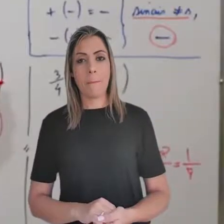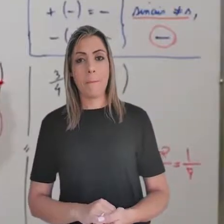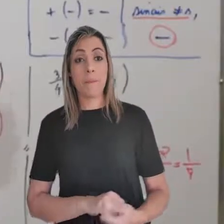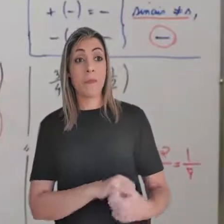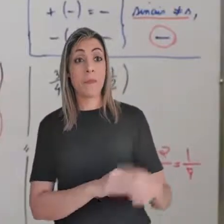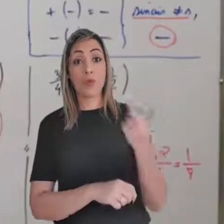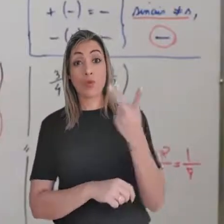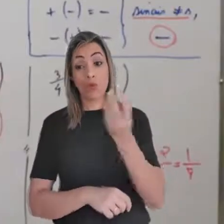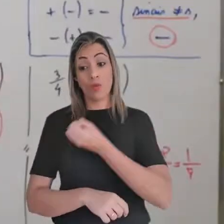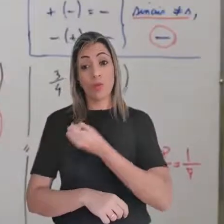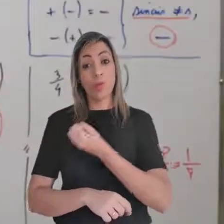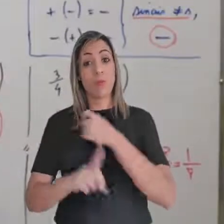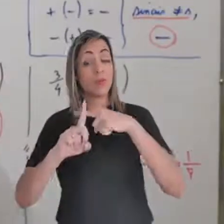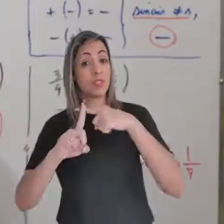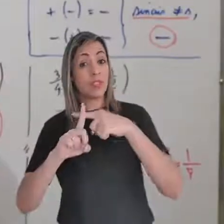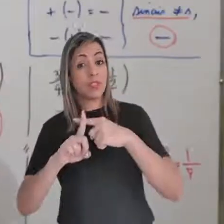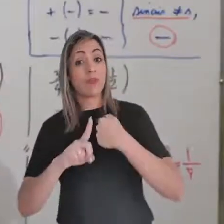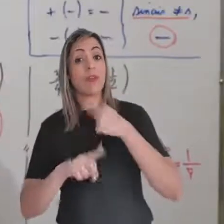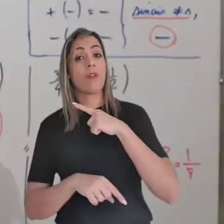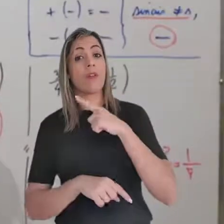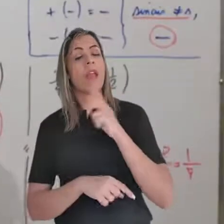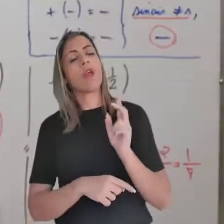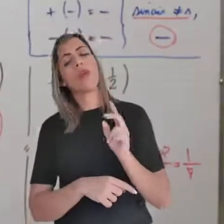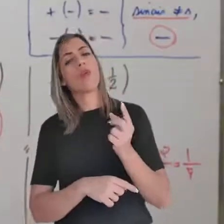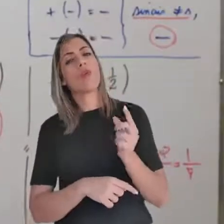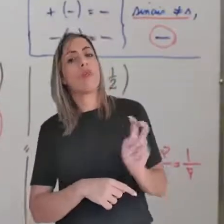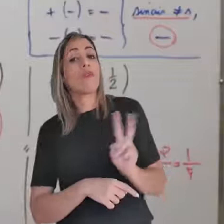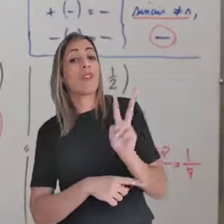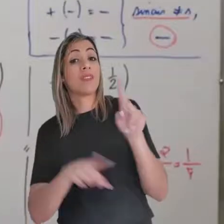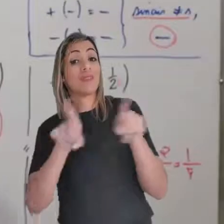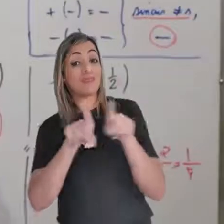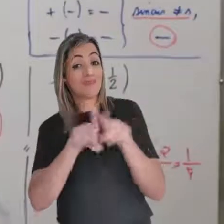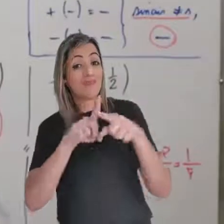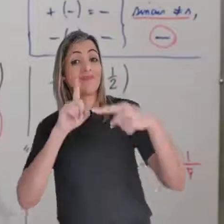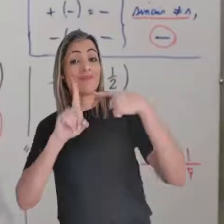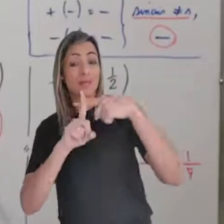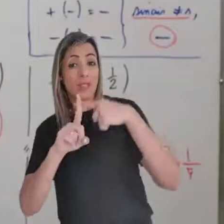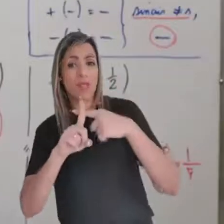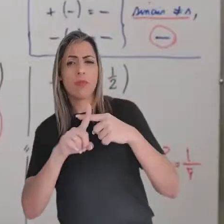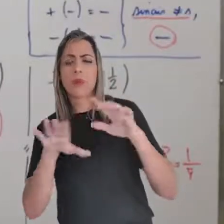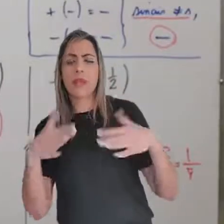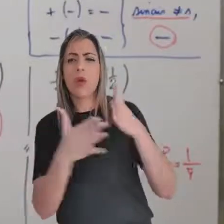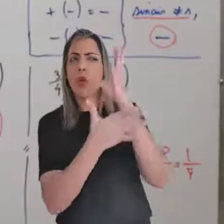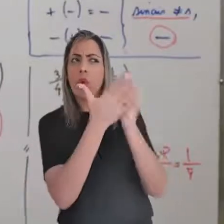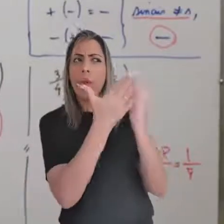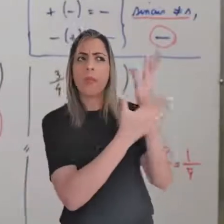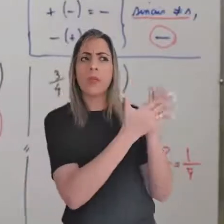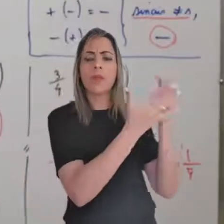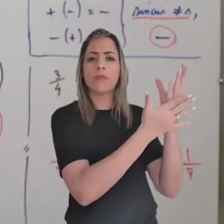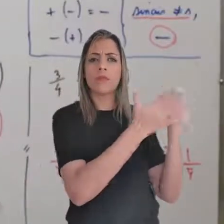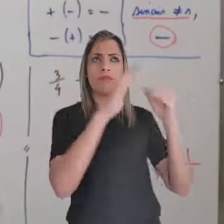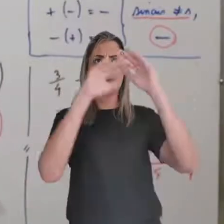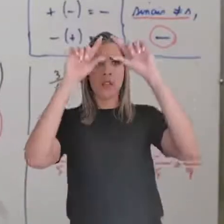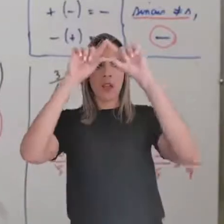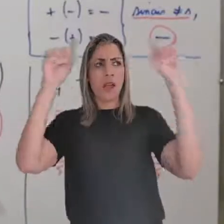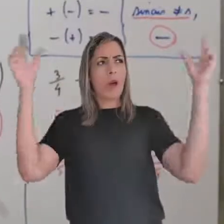como os dois valores eram positivos, eu também tenho um valor aqui positivo. E aí, eu vou copiar todo